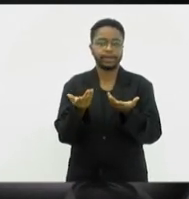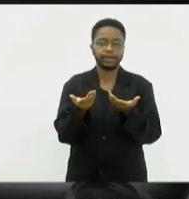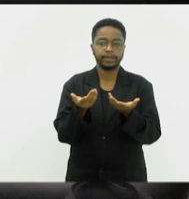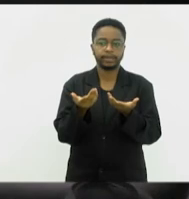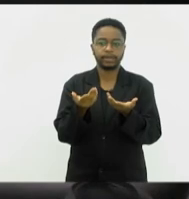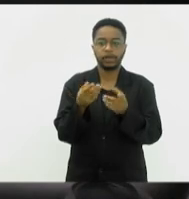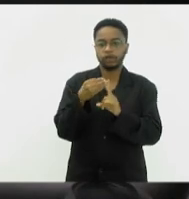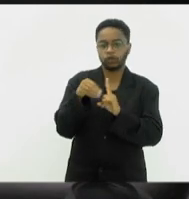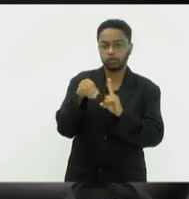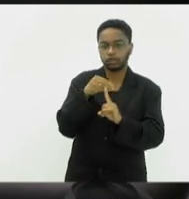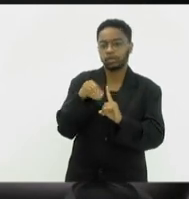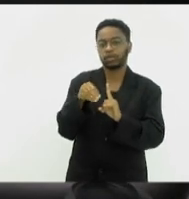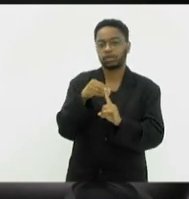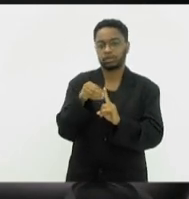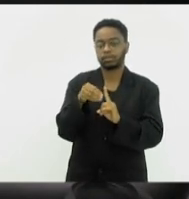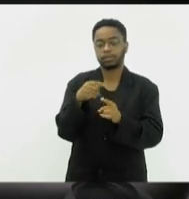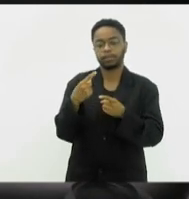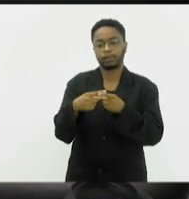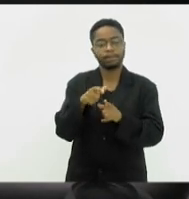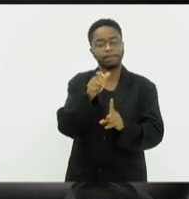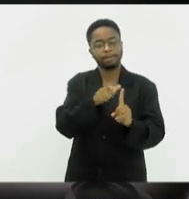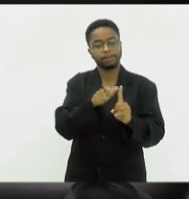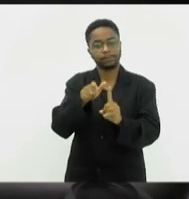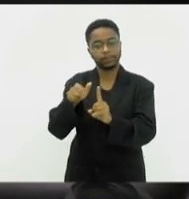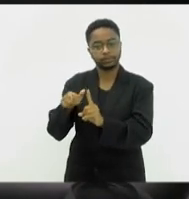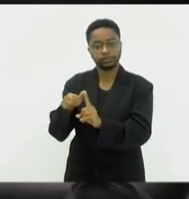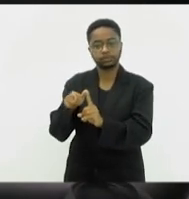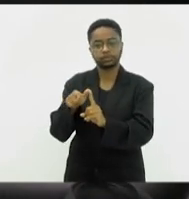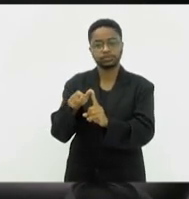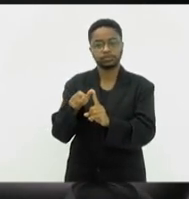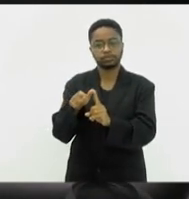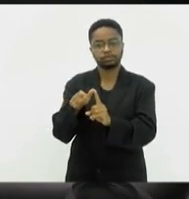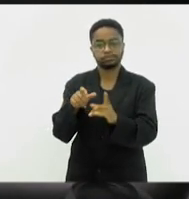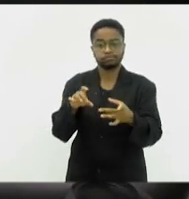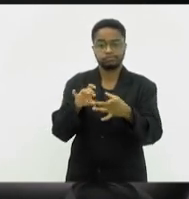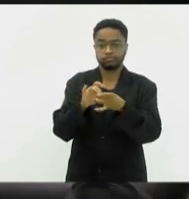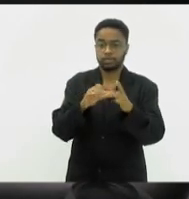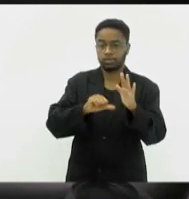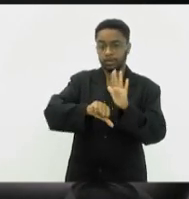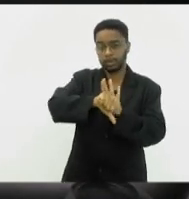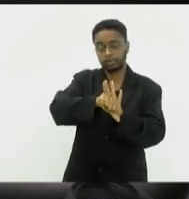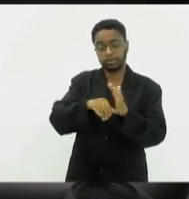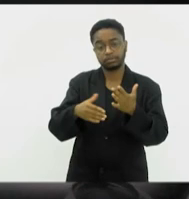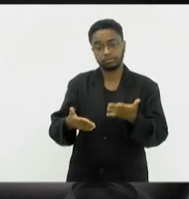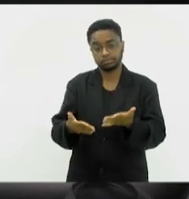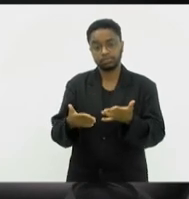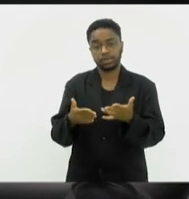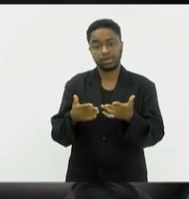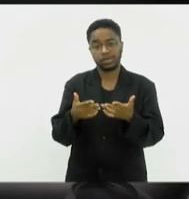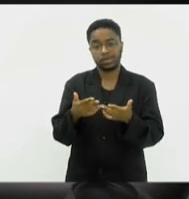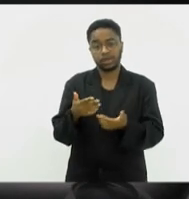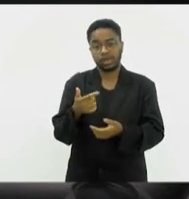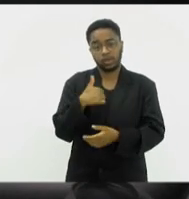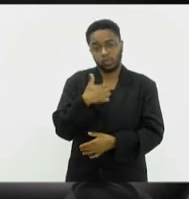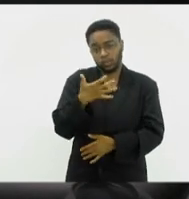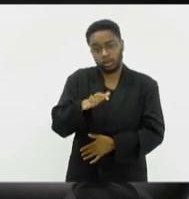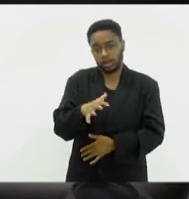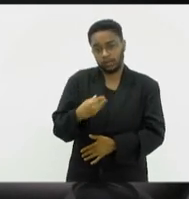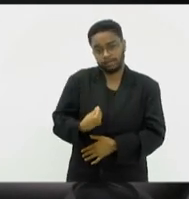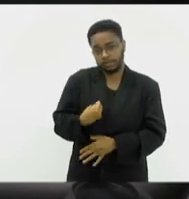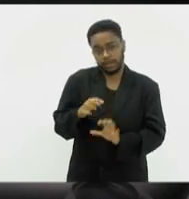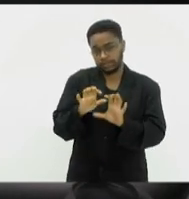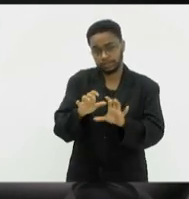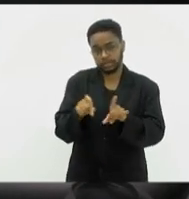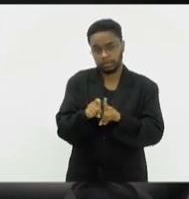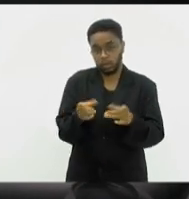totalmente vulnerável, né, colocar ali novamente em questões criminosas. E era algo que eu não queria para a minha vida e nem